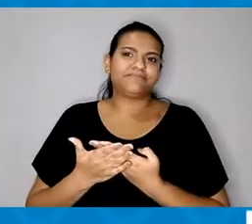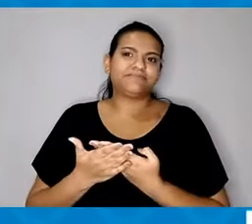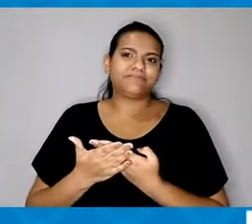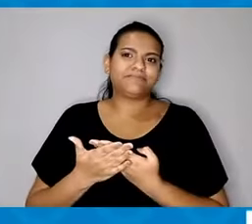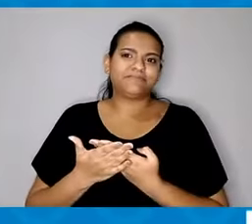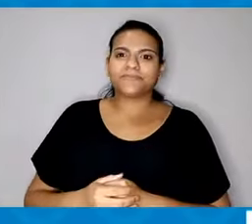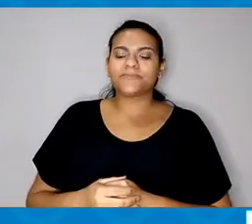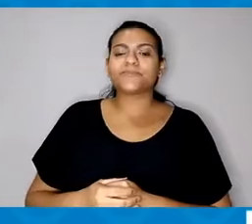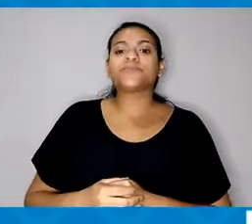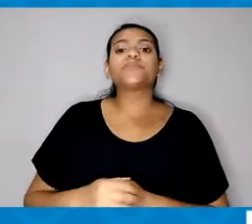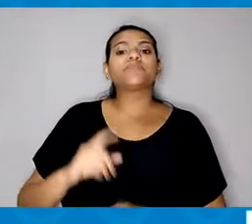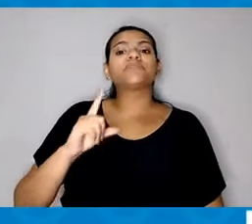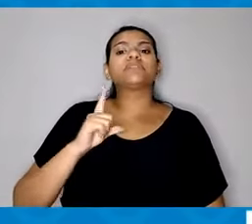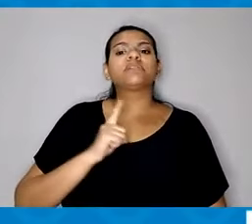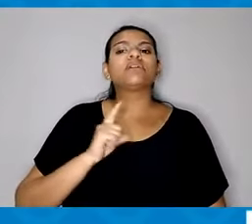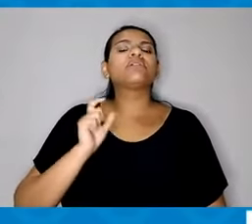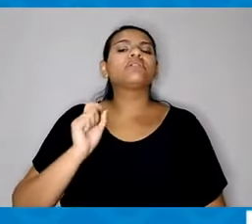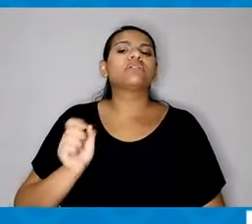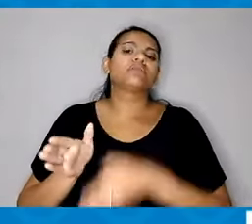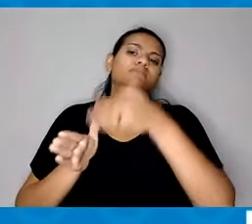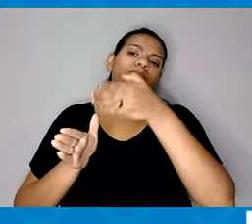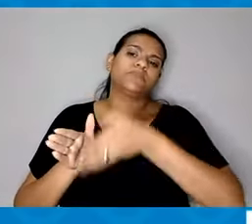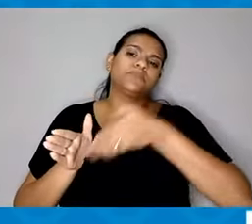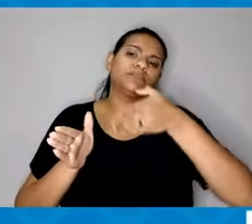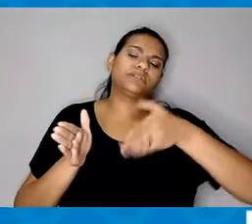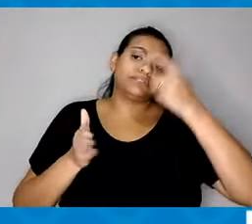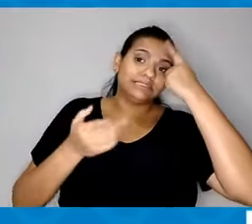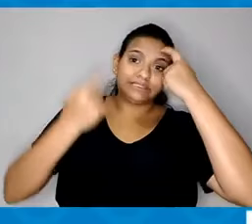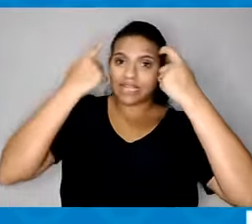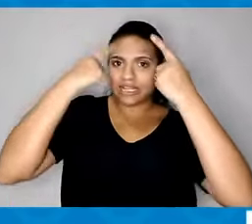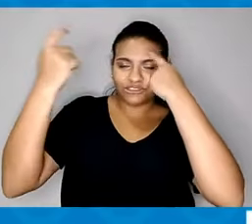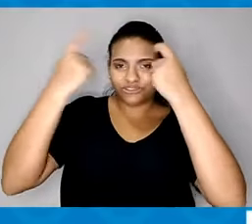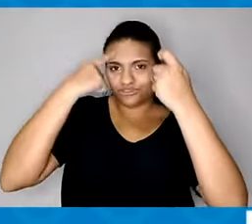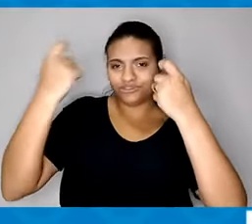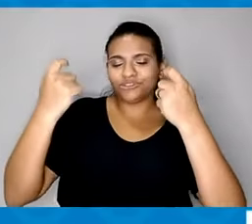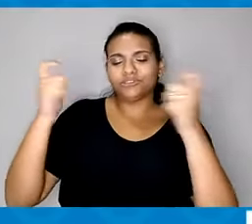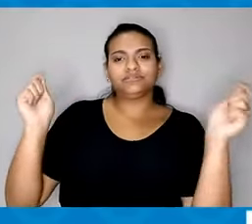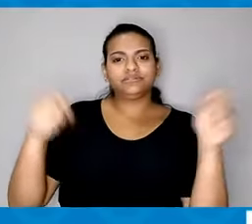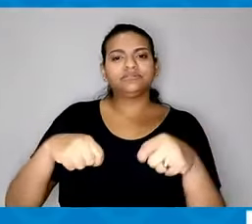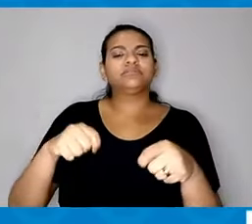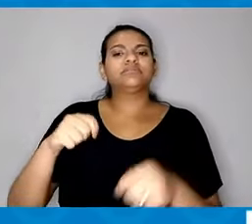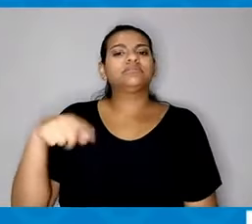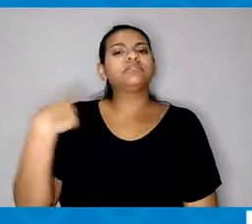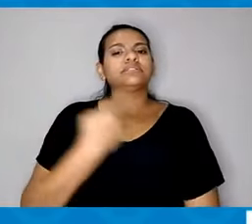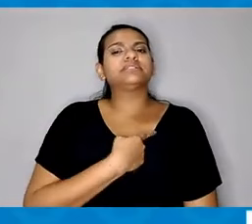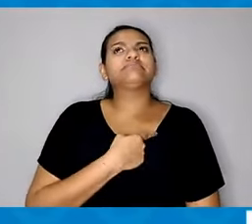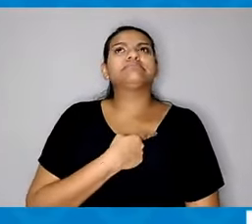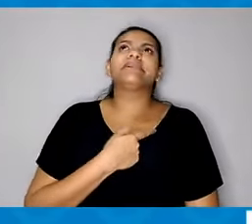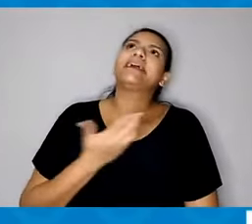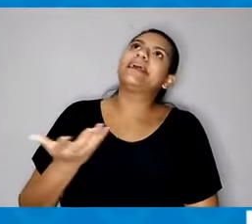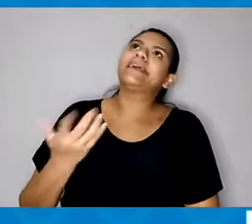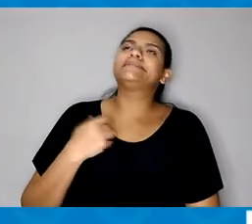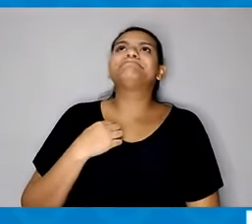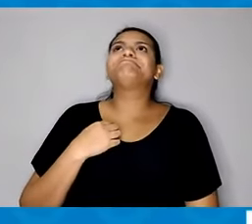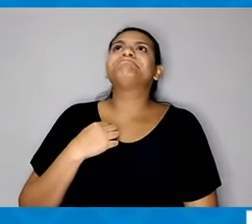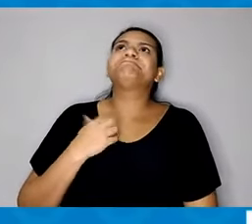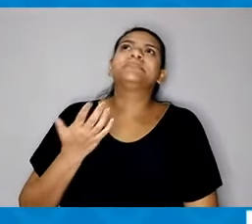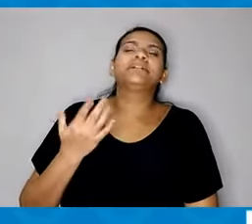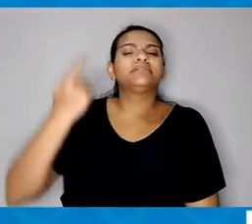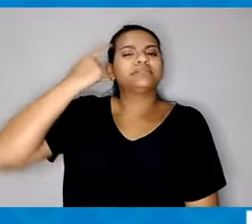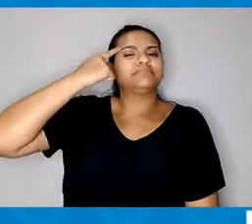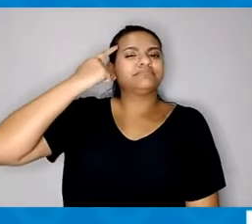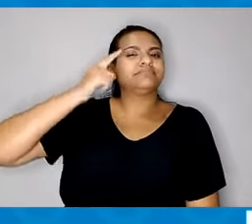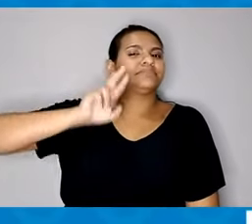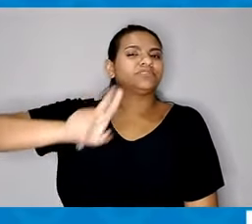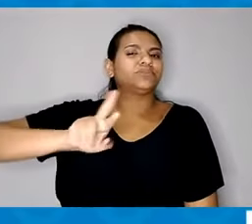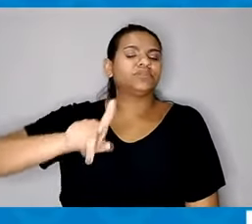processo criativo e inovador que muitas vezes a gente trata com não com a relevância que é